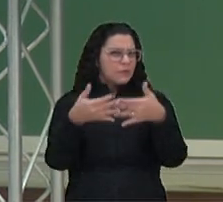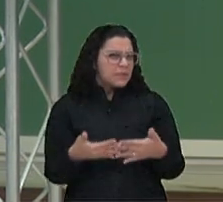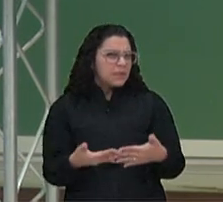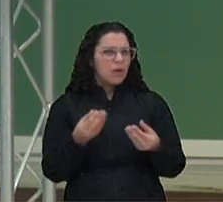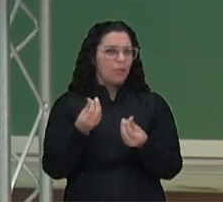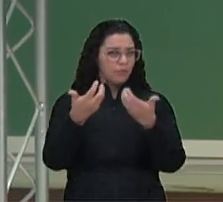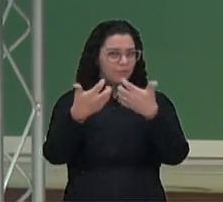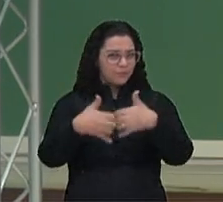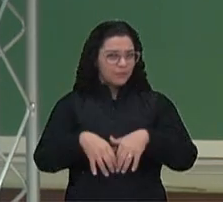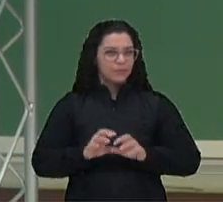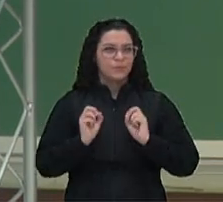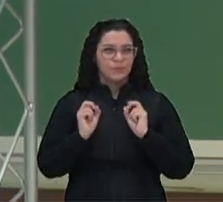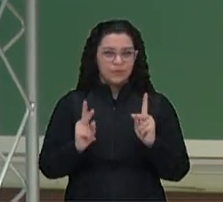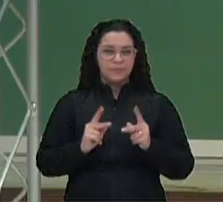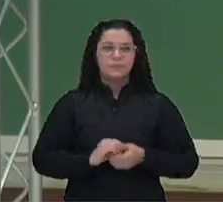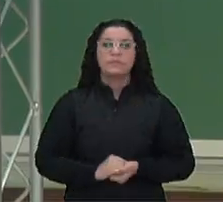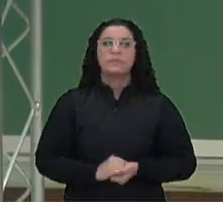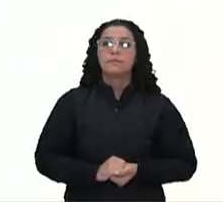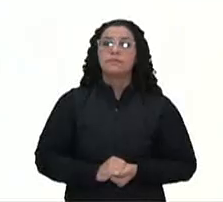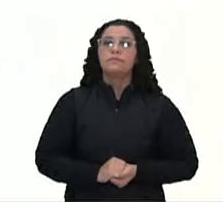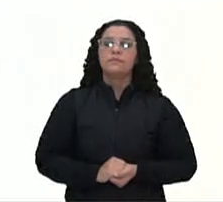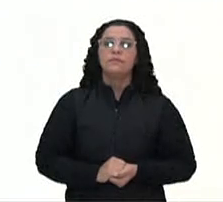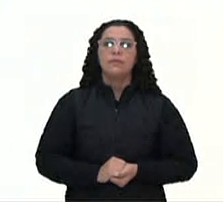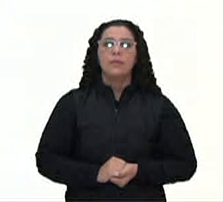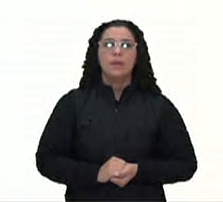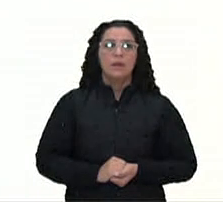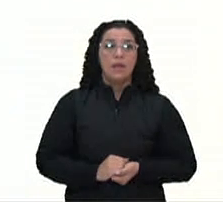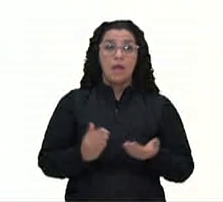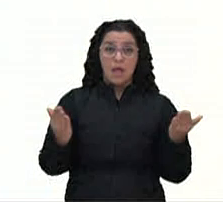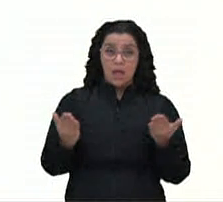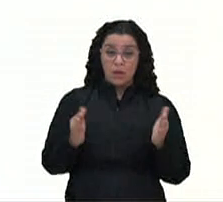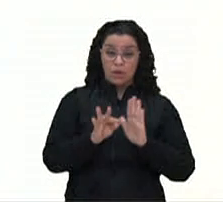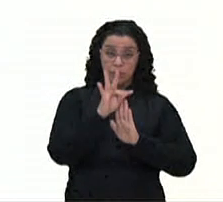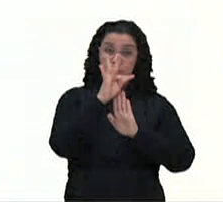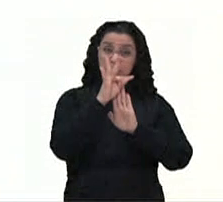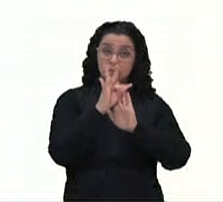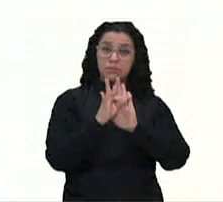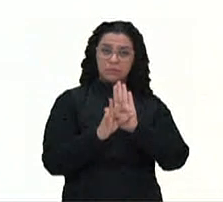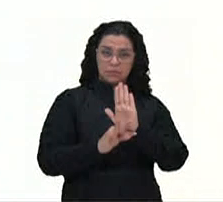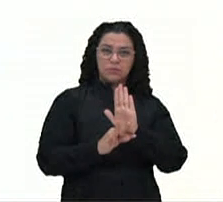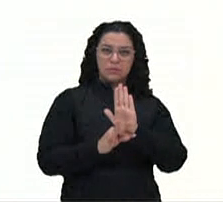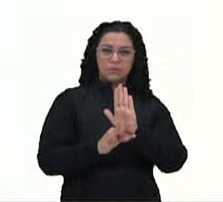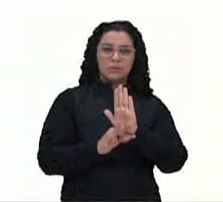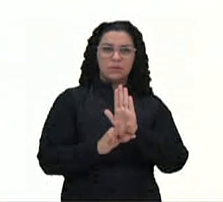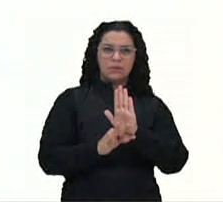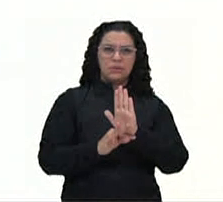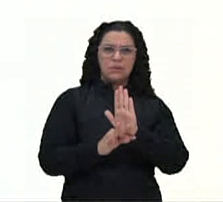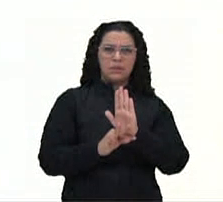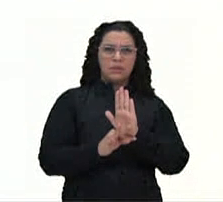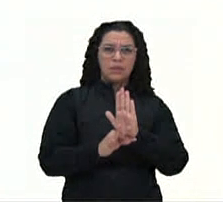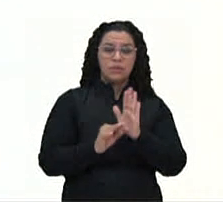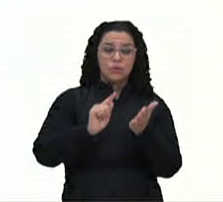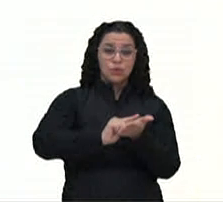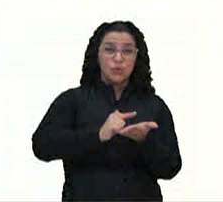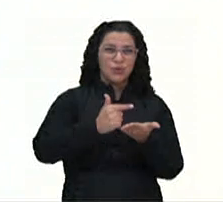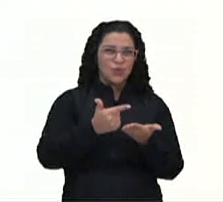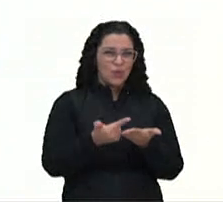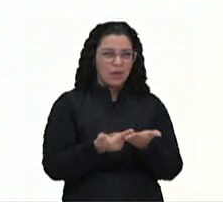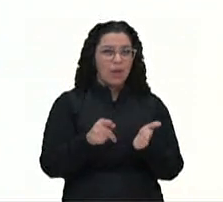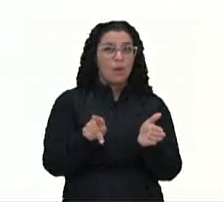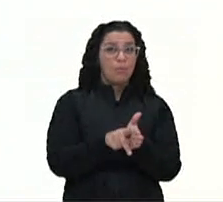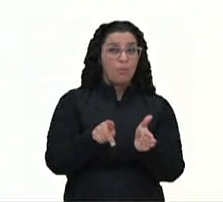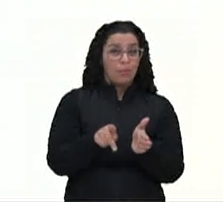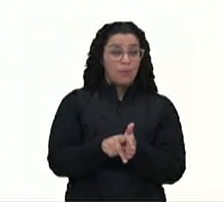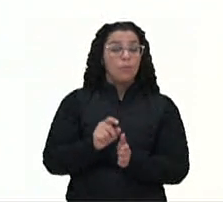se trata, ok? Então, olha só. Aqui no nosso texto, que foi extraído do The New York Times, que